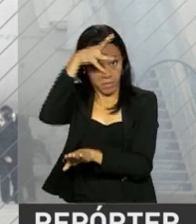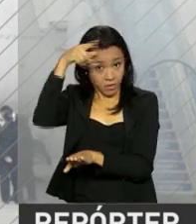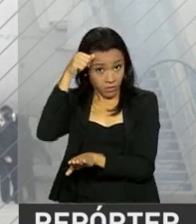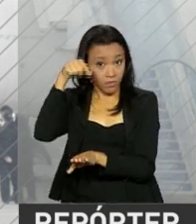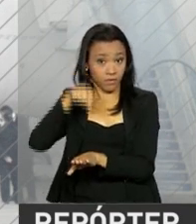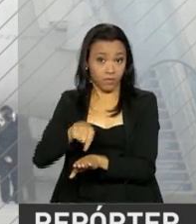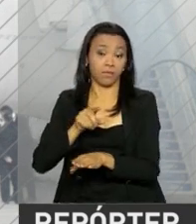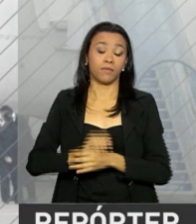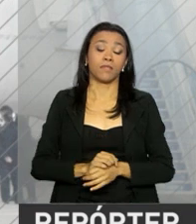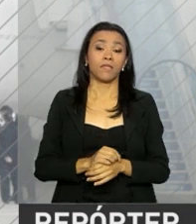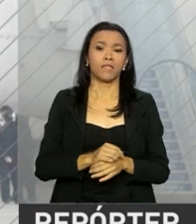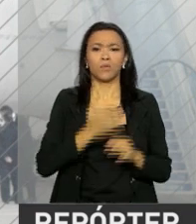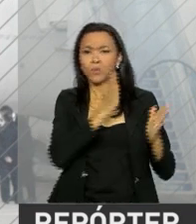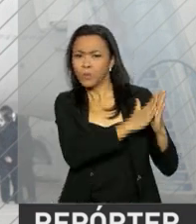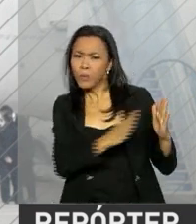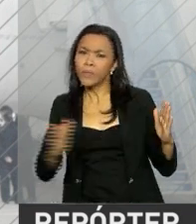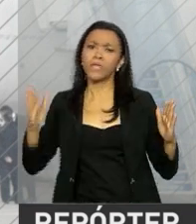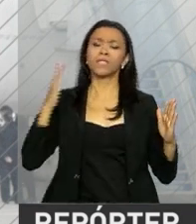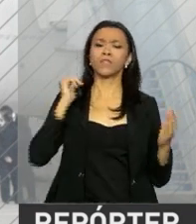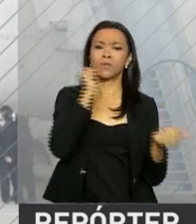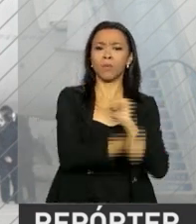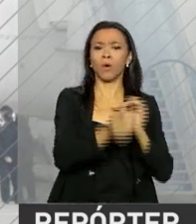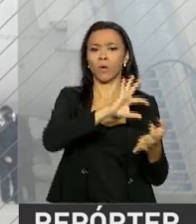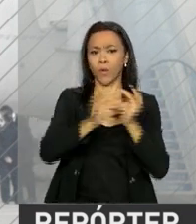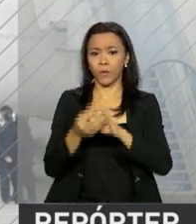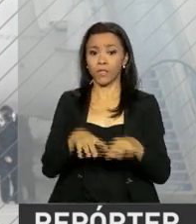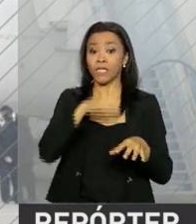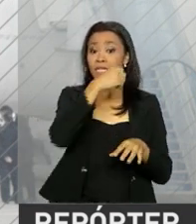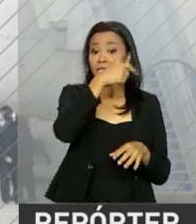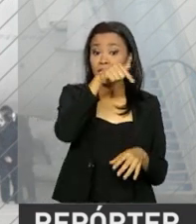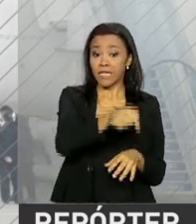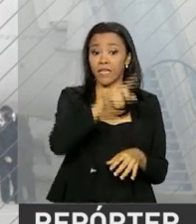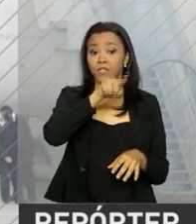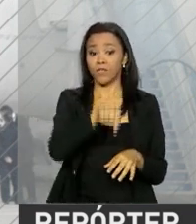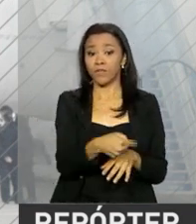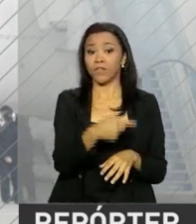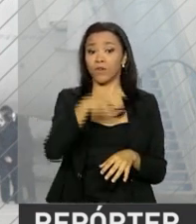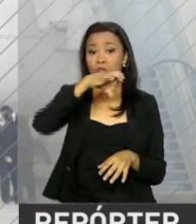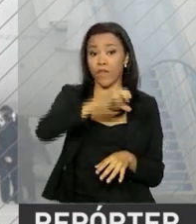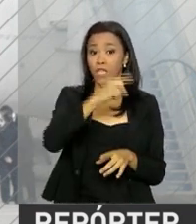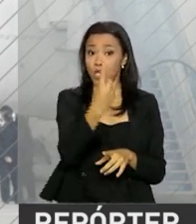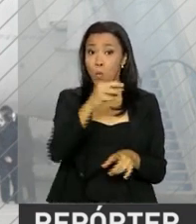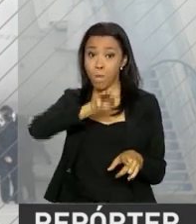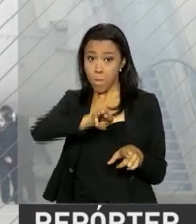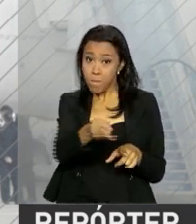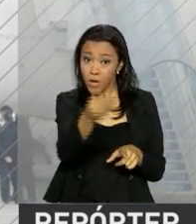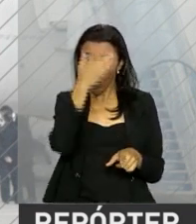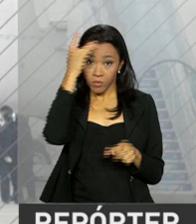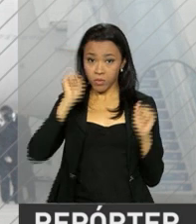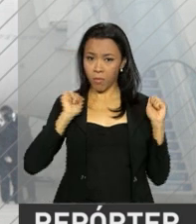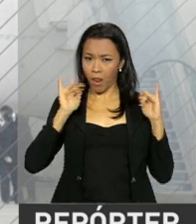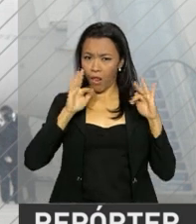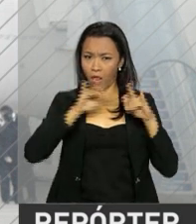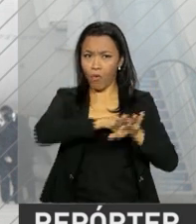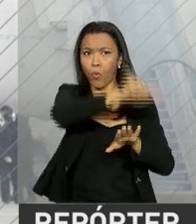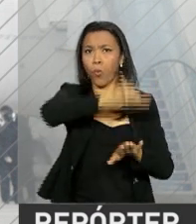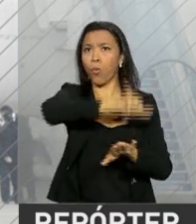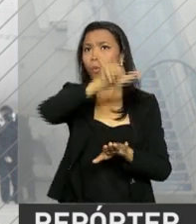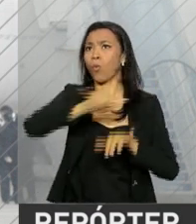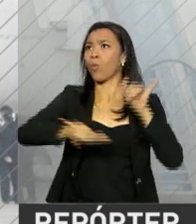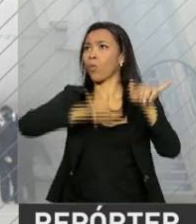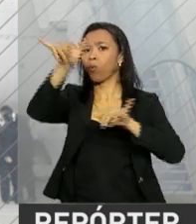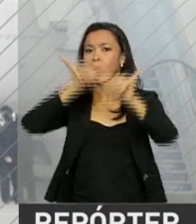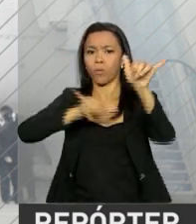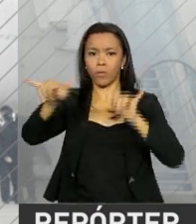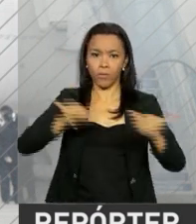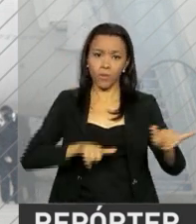de Manaus durante as Olimpíadas 7,91 milhões de passageiros foram transportados em voos pelo país